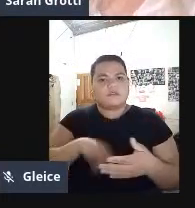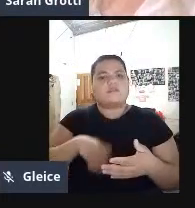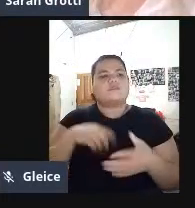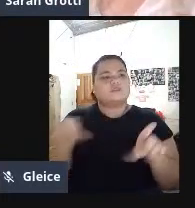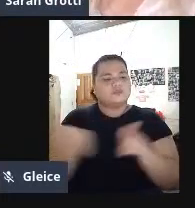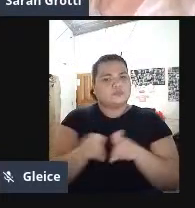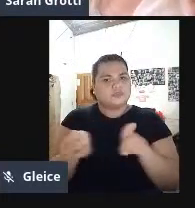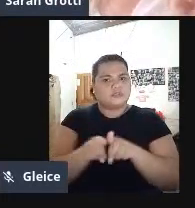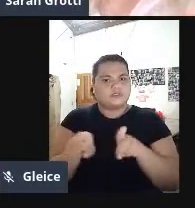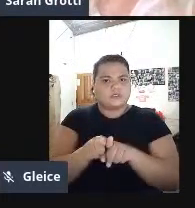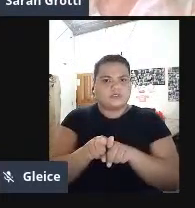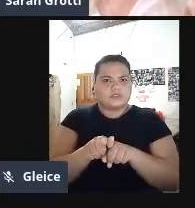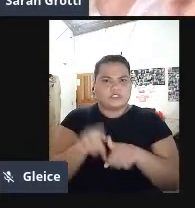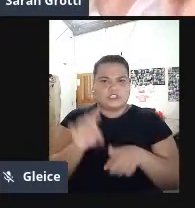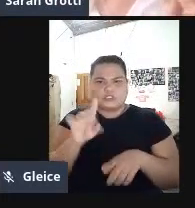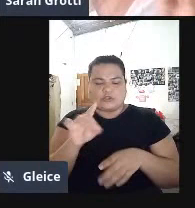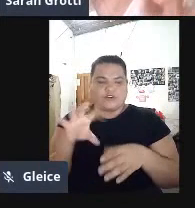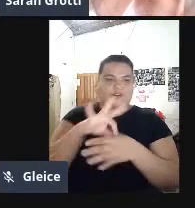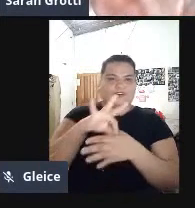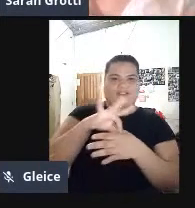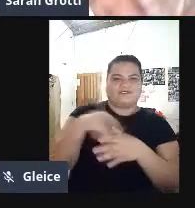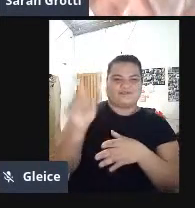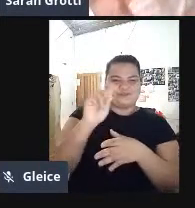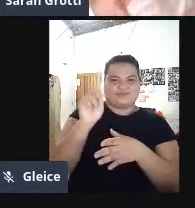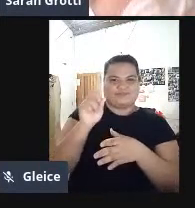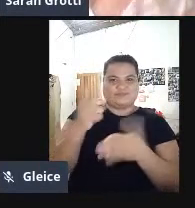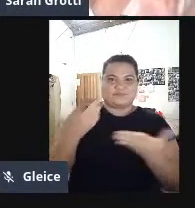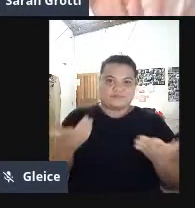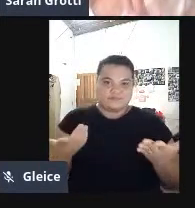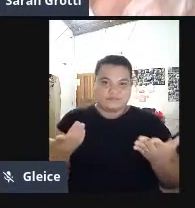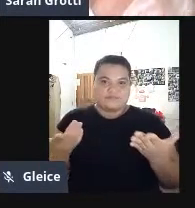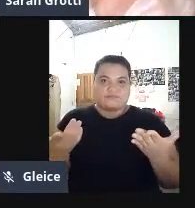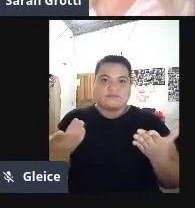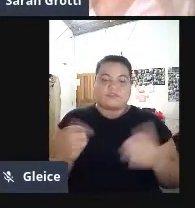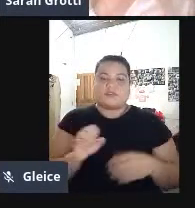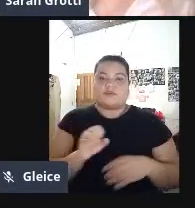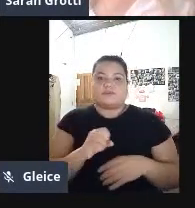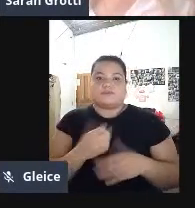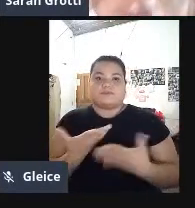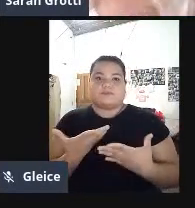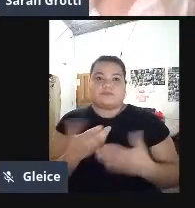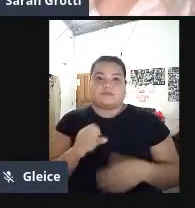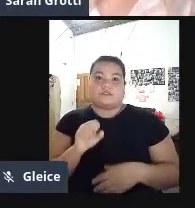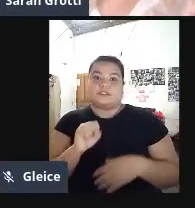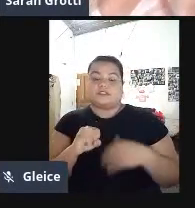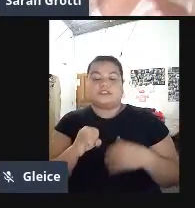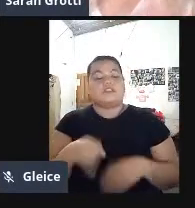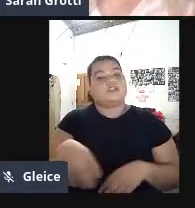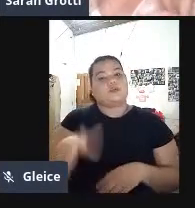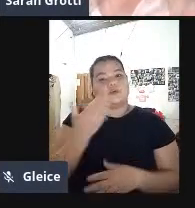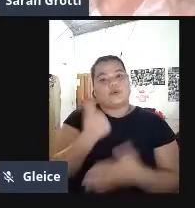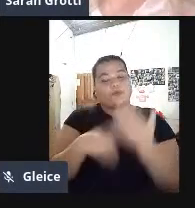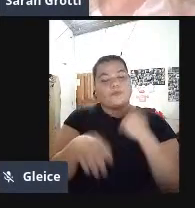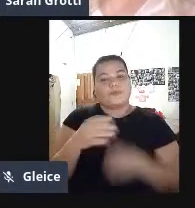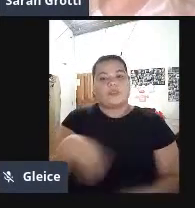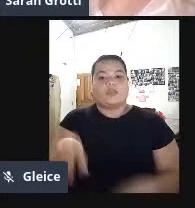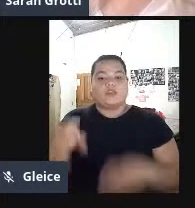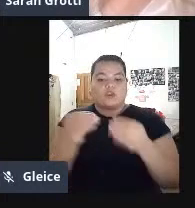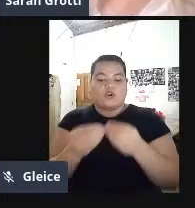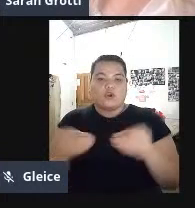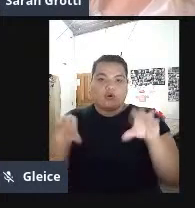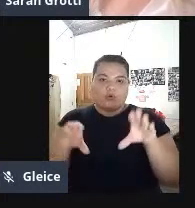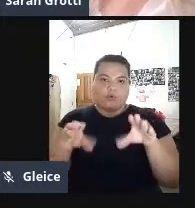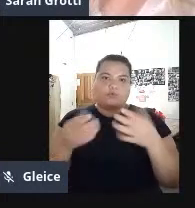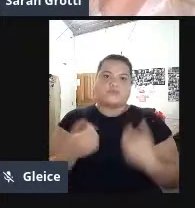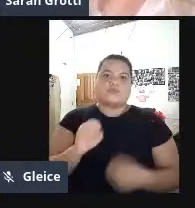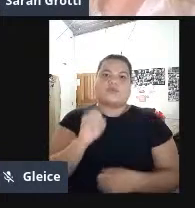se preocupar que ia dar. O ovo-lacto vegetariano consegue mais, né? As outras classificações, a gente já tem que